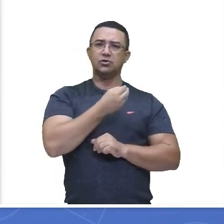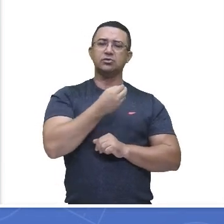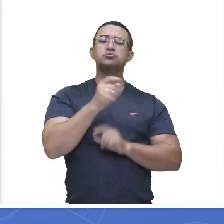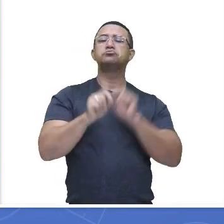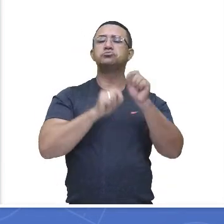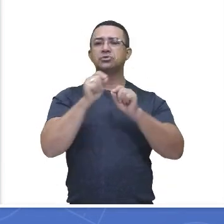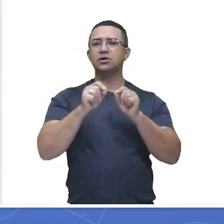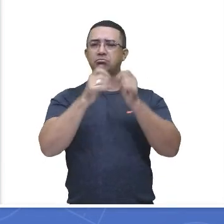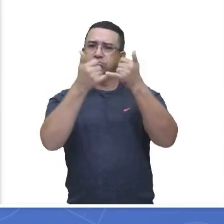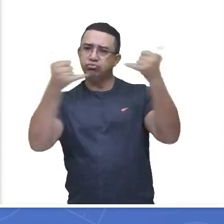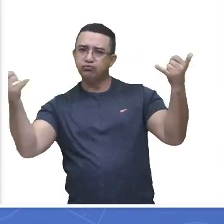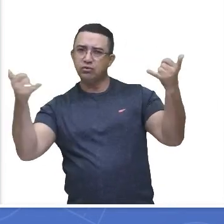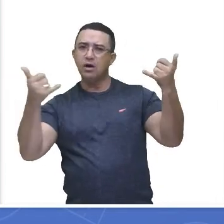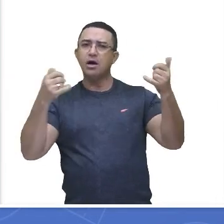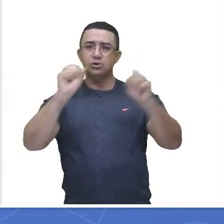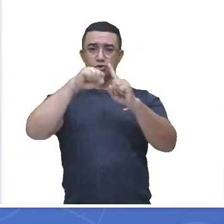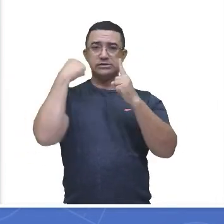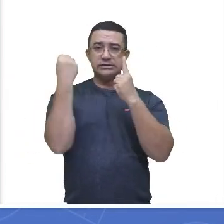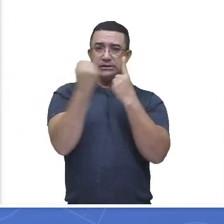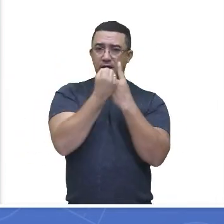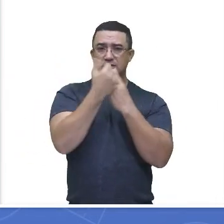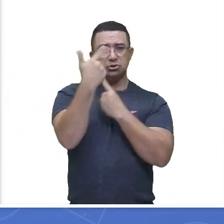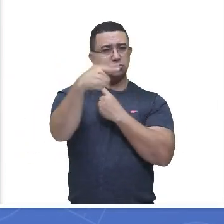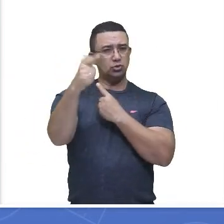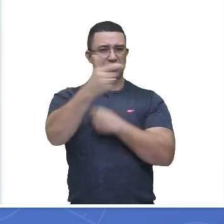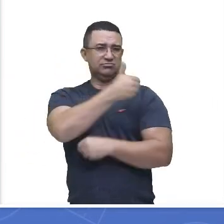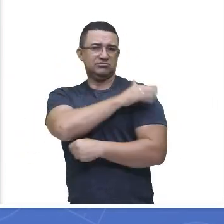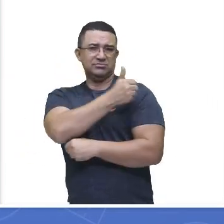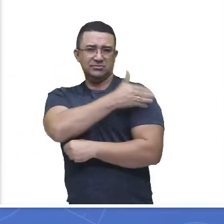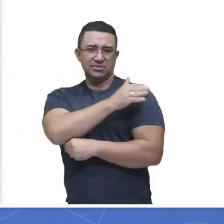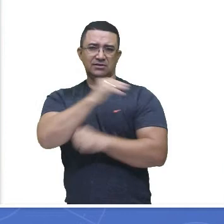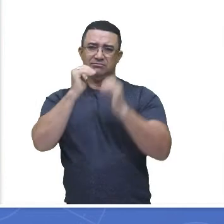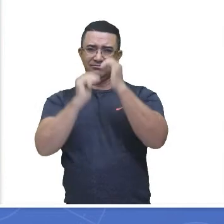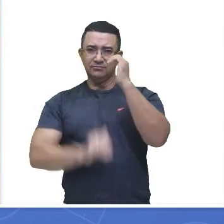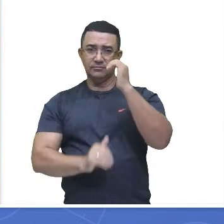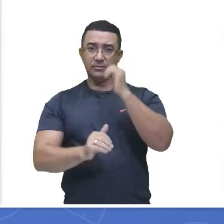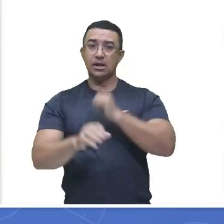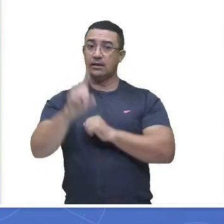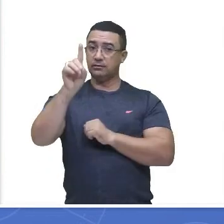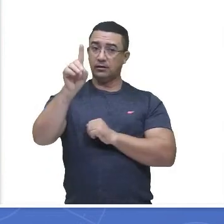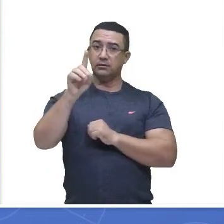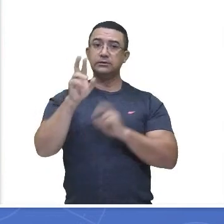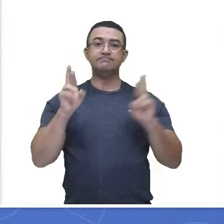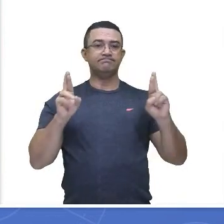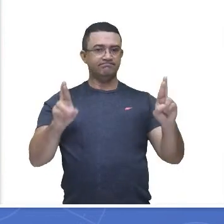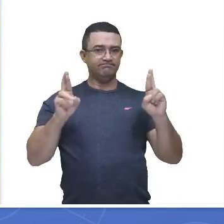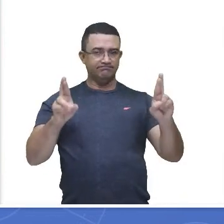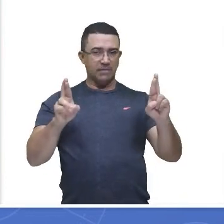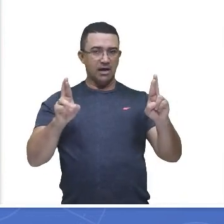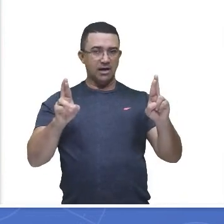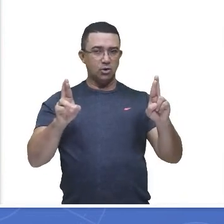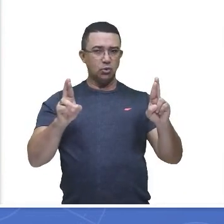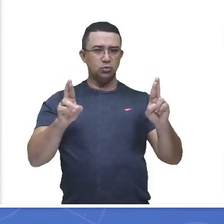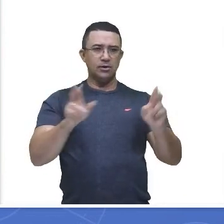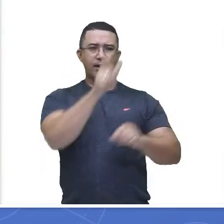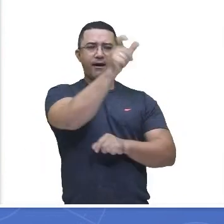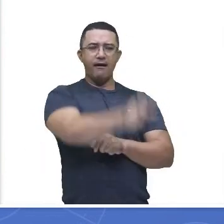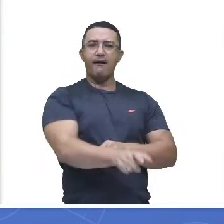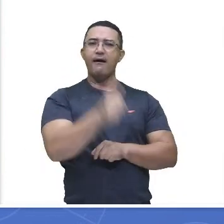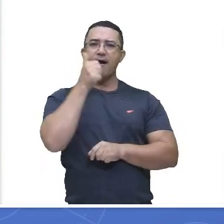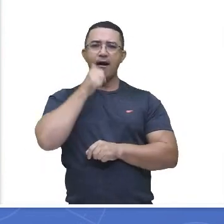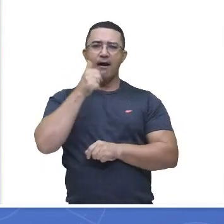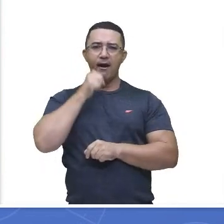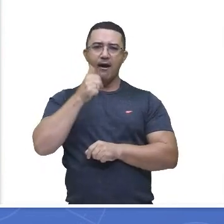e desigualdades. Letra D, espero que ella se, temos o verbo sentir.